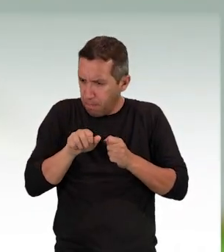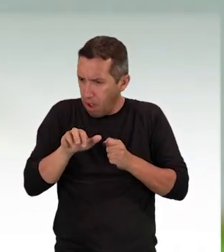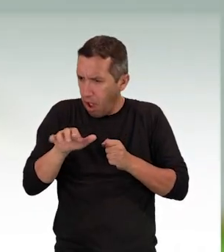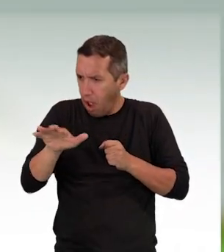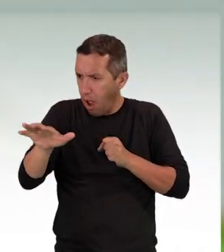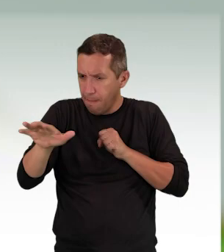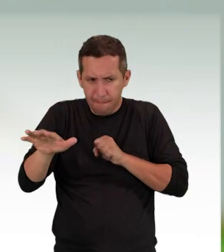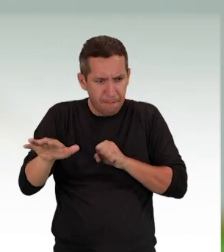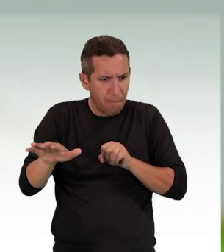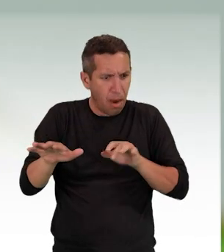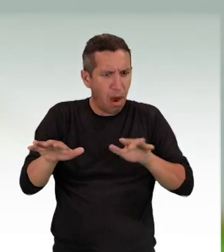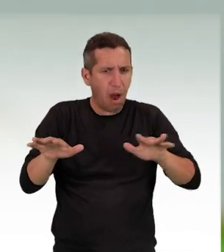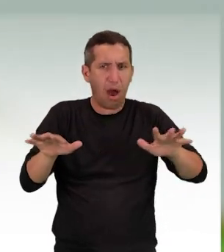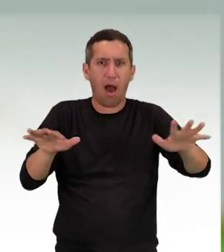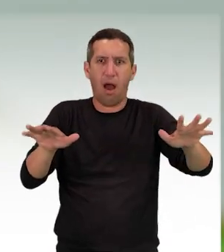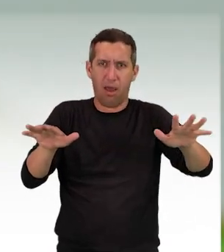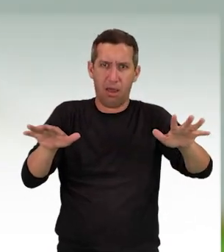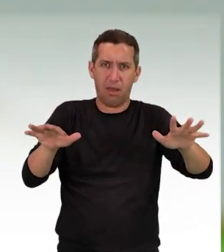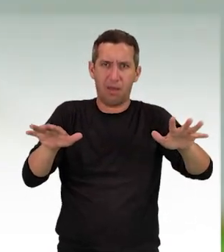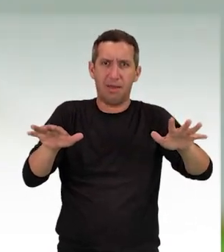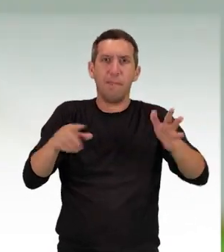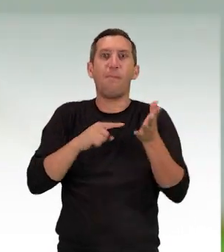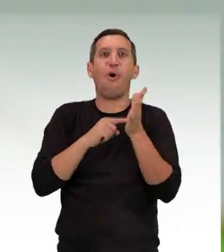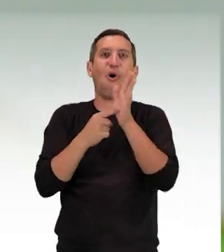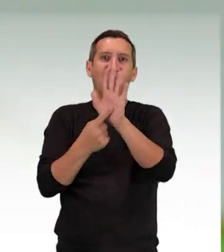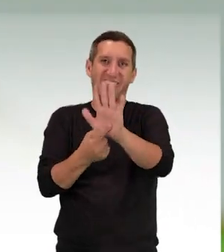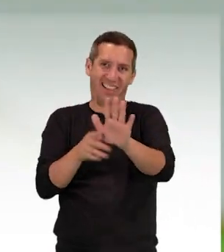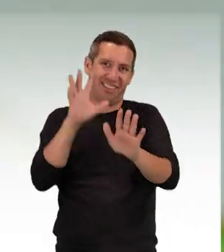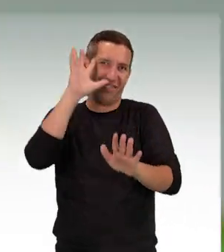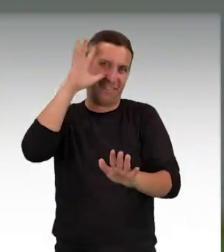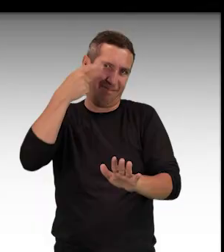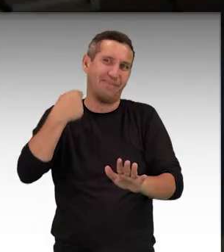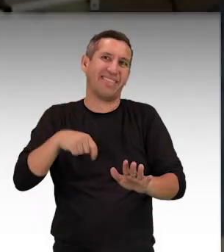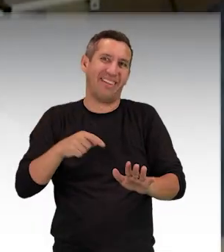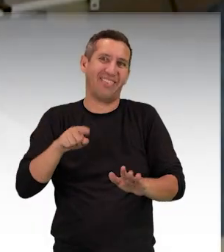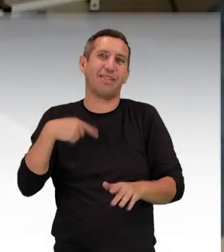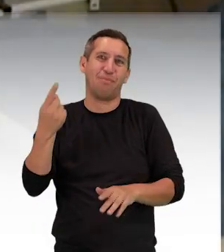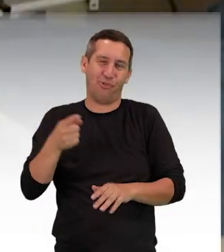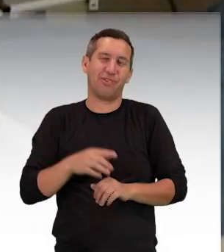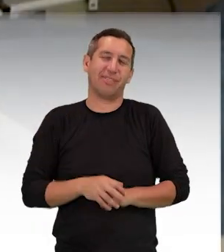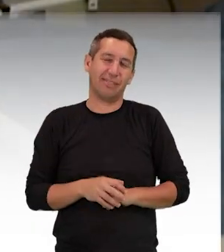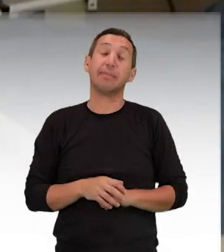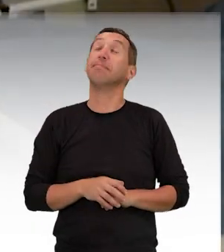país e na devolução dessas demandas por meio de soluções.